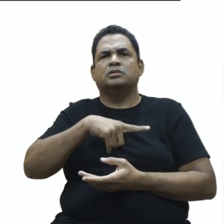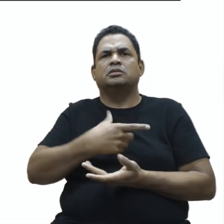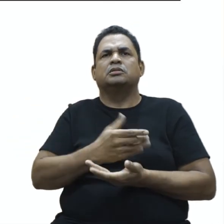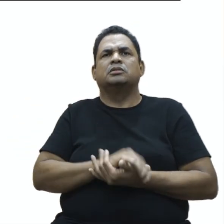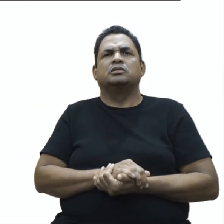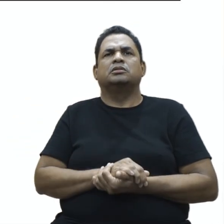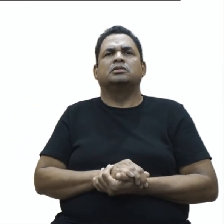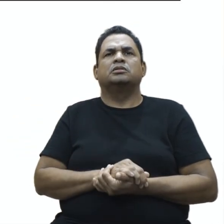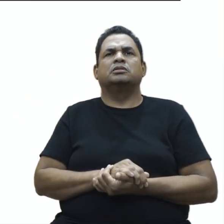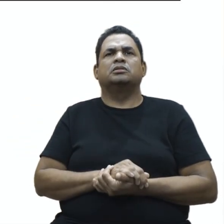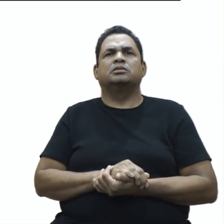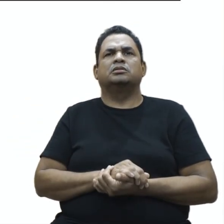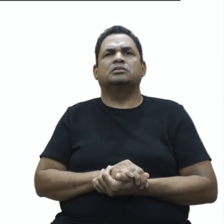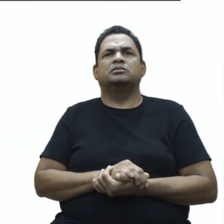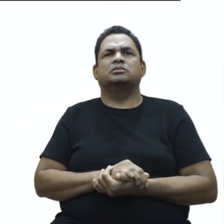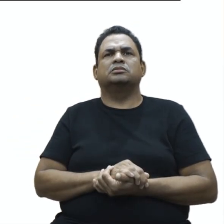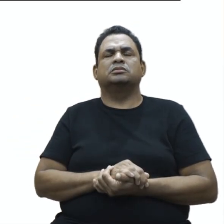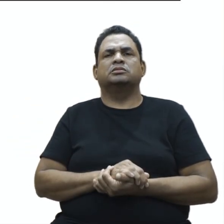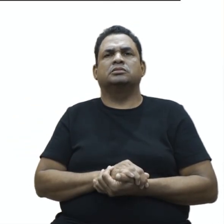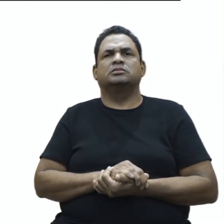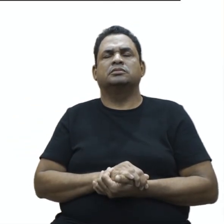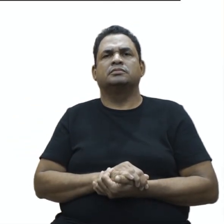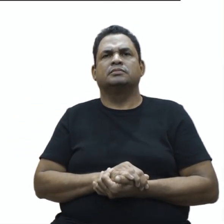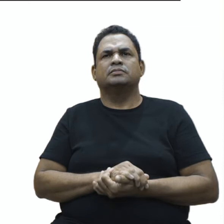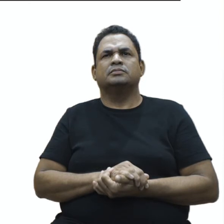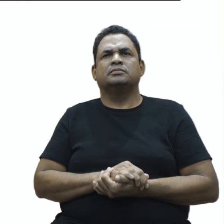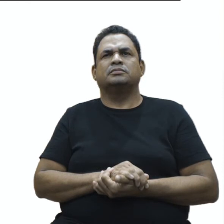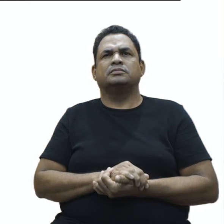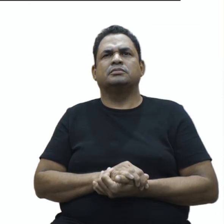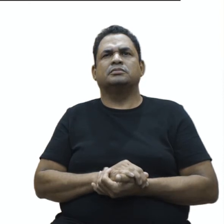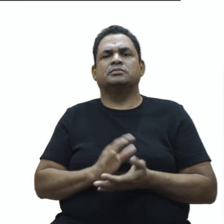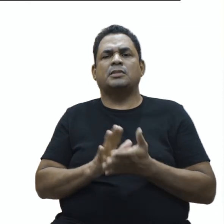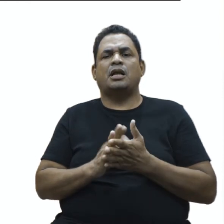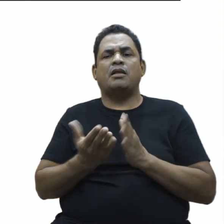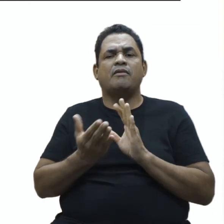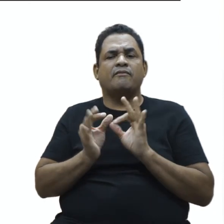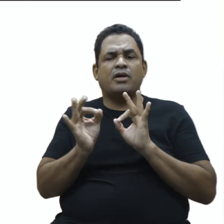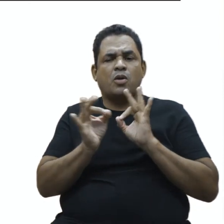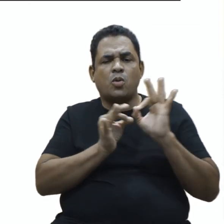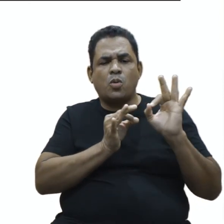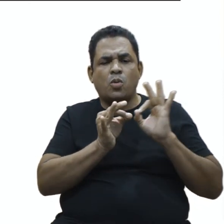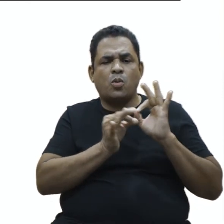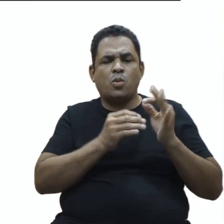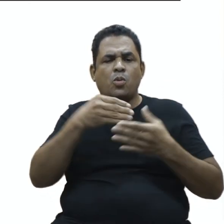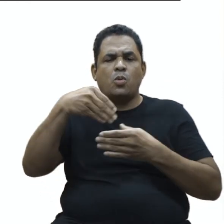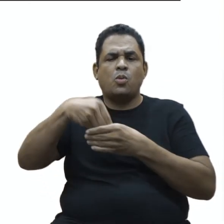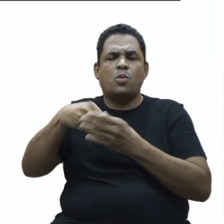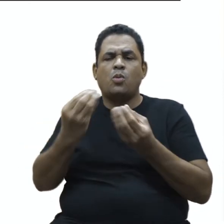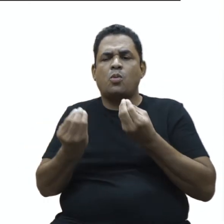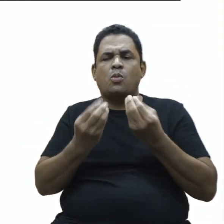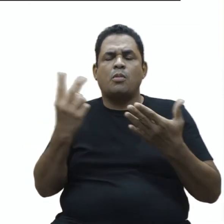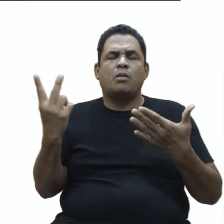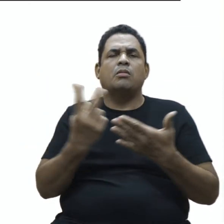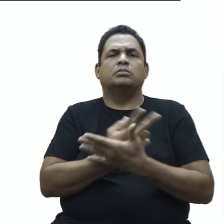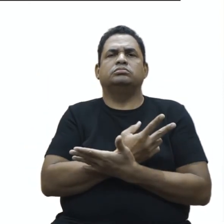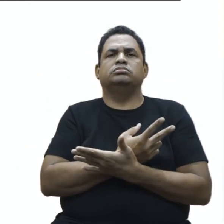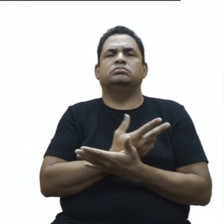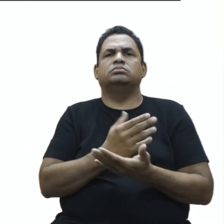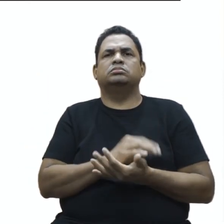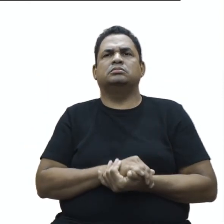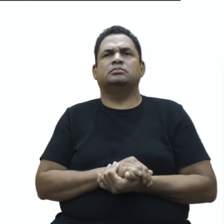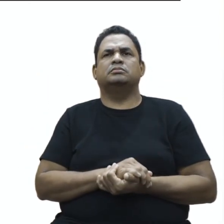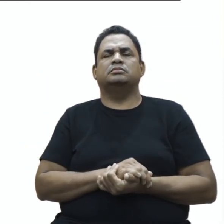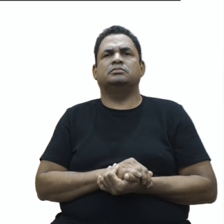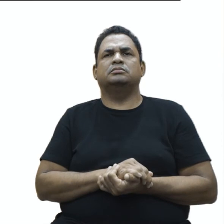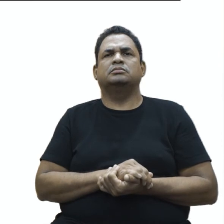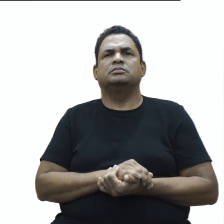né? Então, essa legislação eleitoral, ela vai orientar as eleições de como elas devem acontecer.